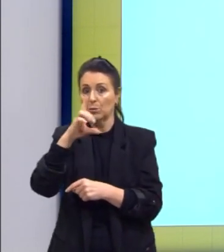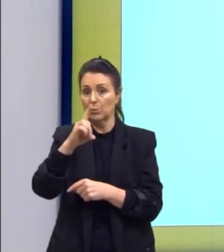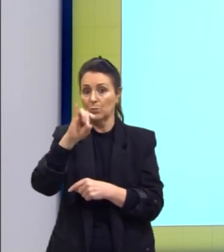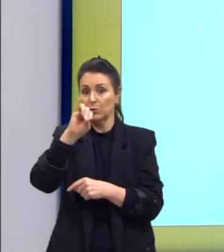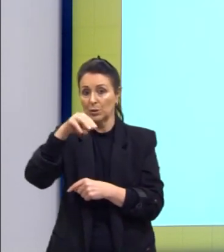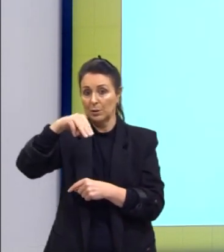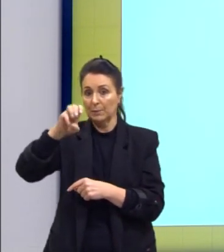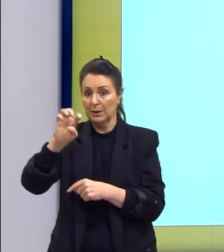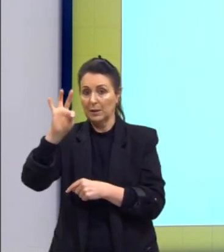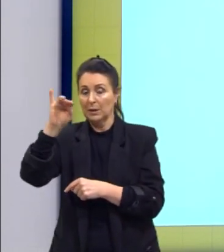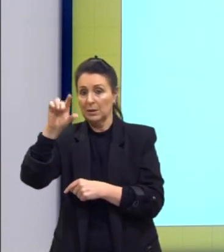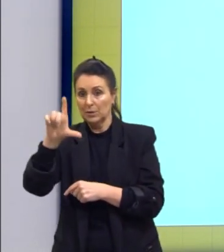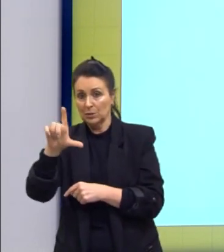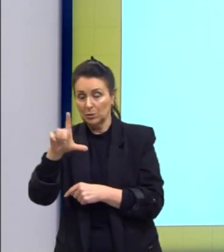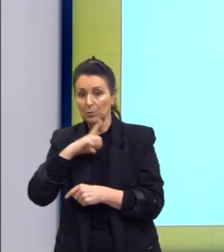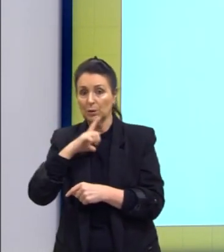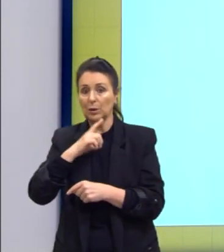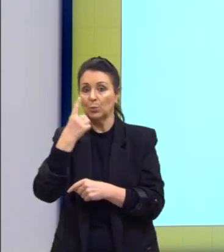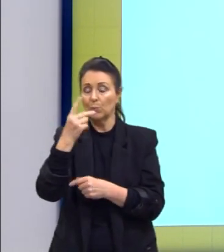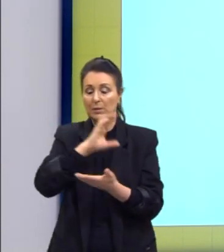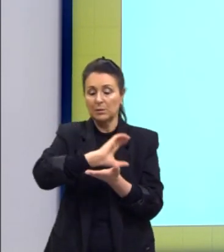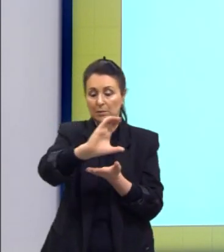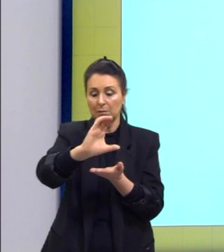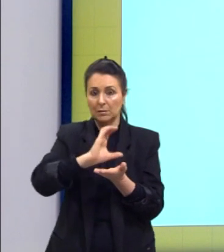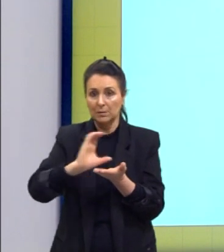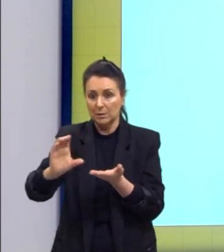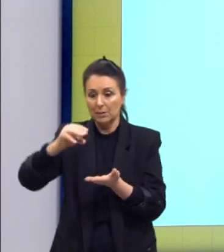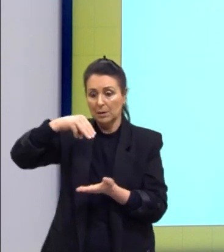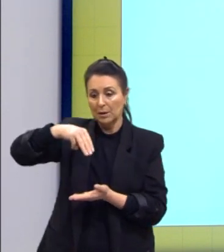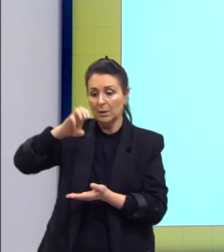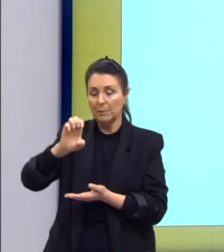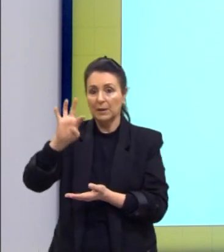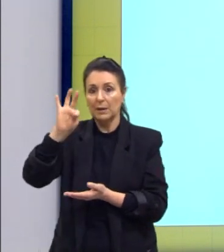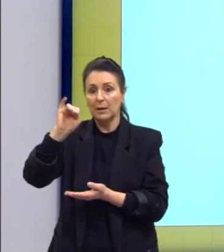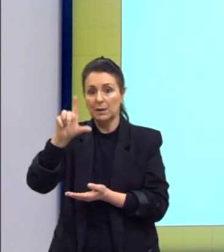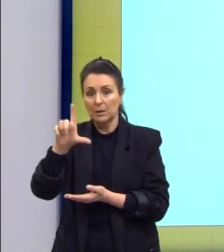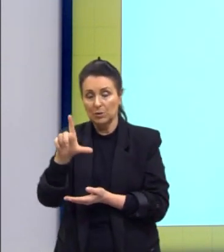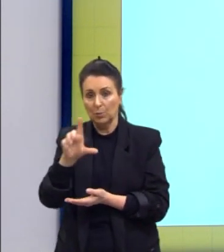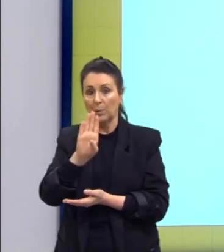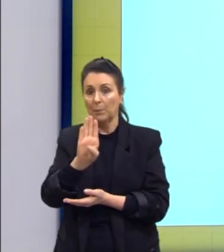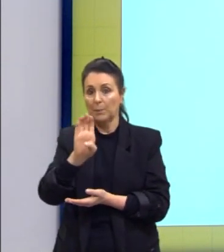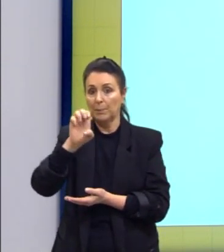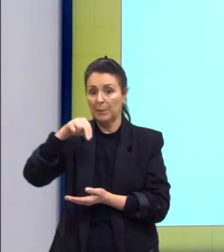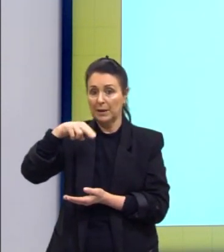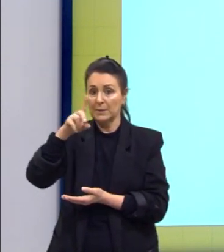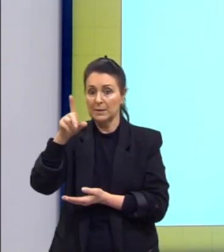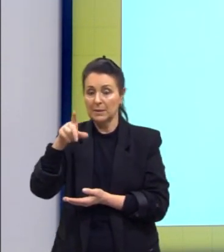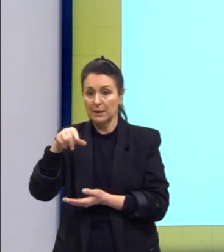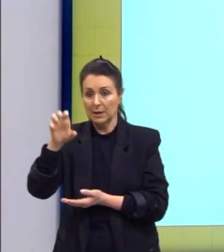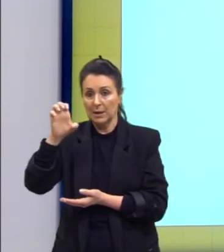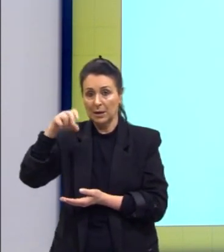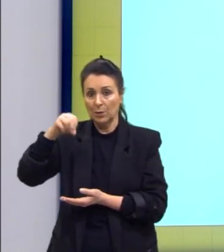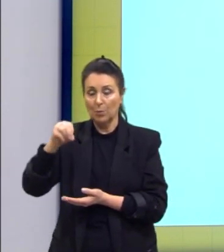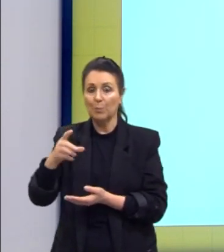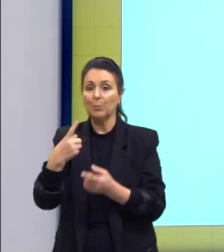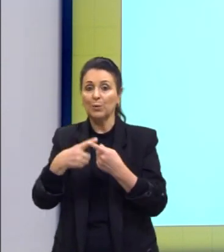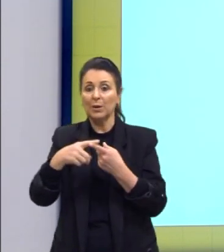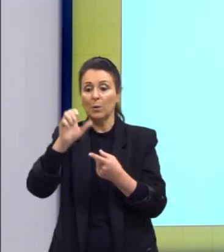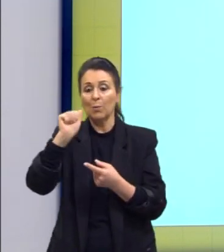dimetil Ou seja eu tenho duas ramificações metil e benzeno A nomenclatura que é o anel aromático tá